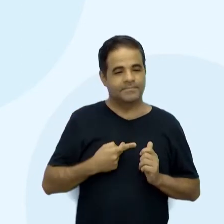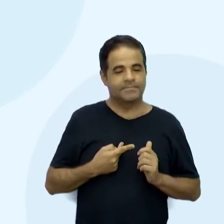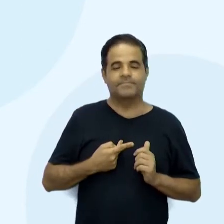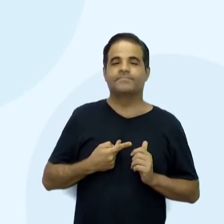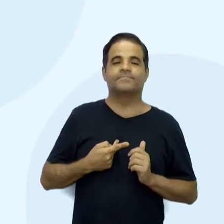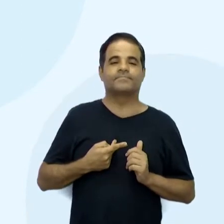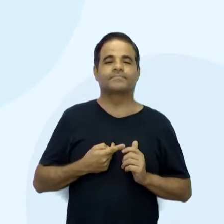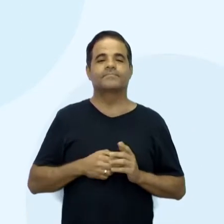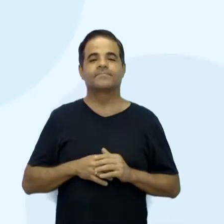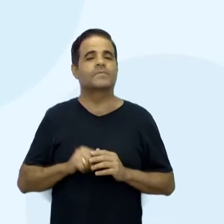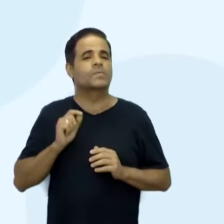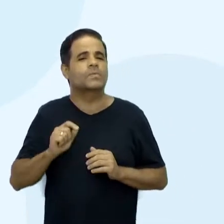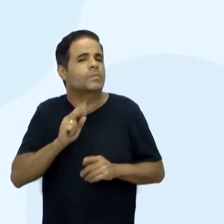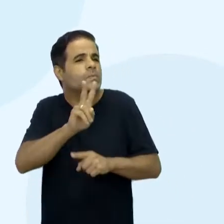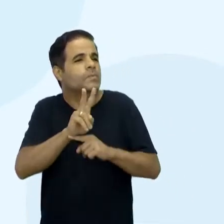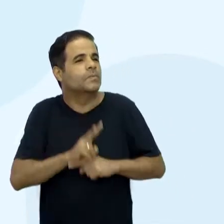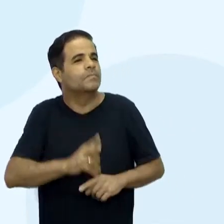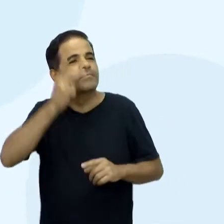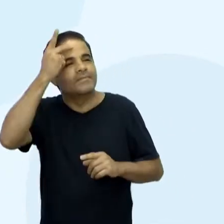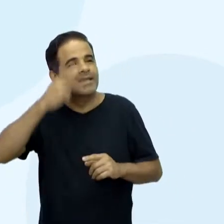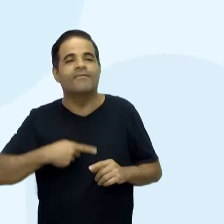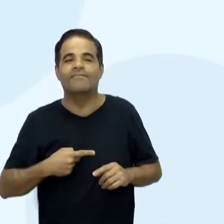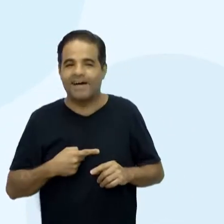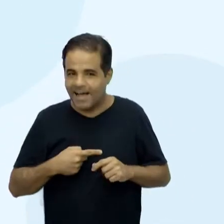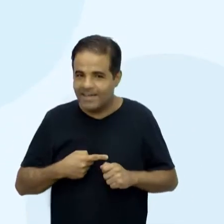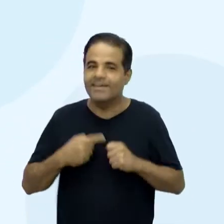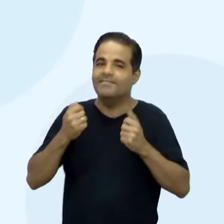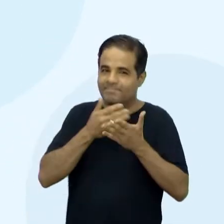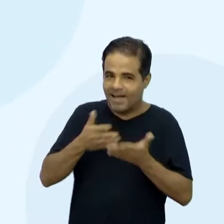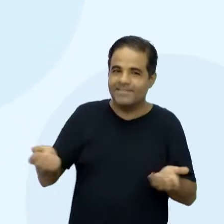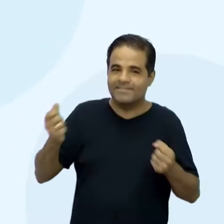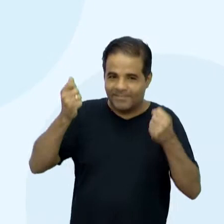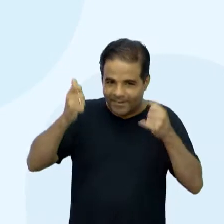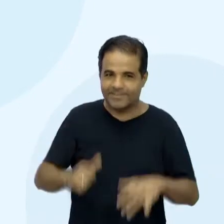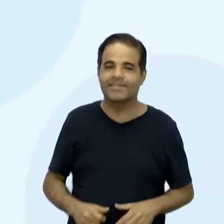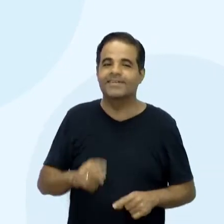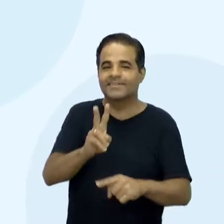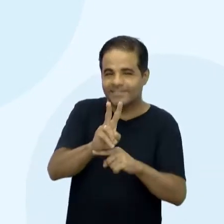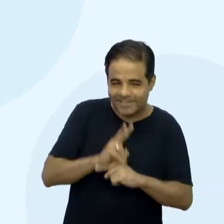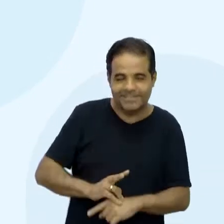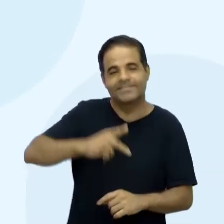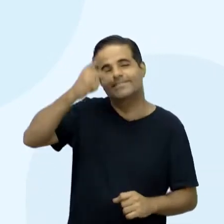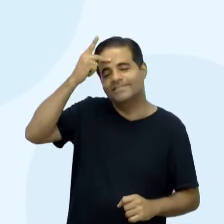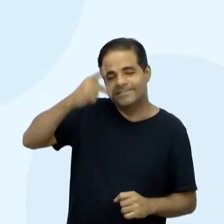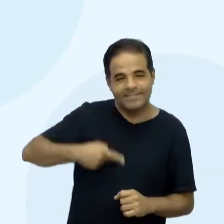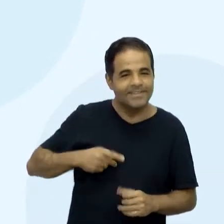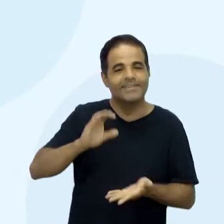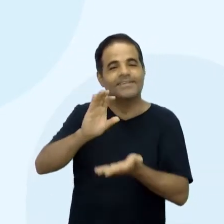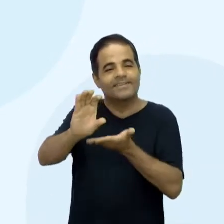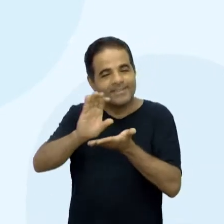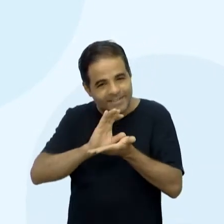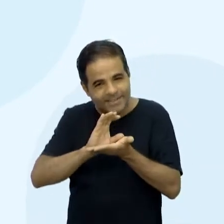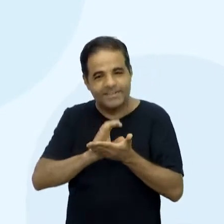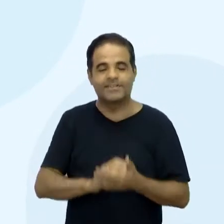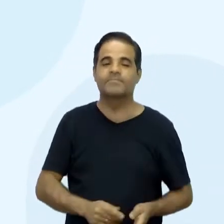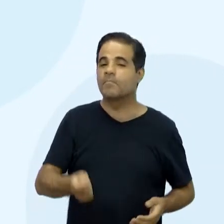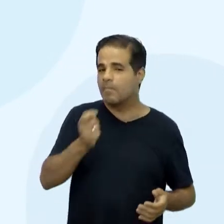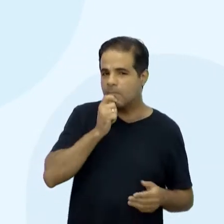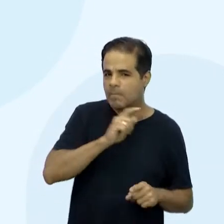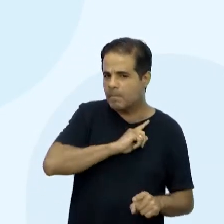Vamos lá. O que é um empréstimo pessoal? O que é um empréstimo pessoal? É um tipo de crédito